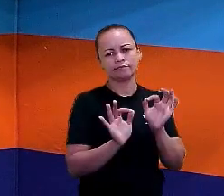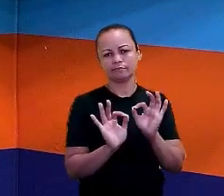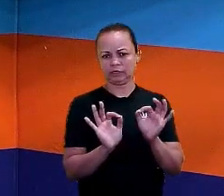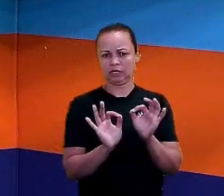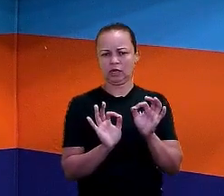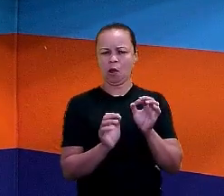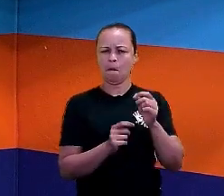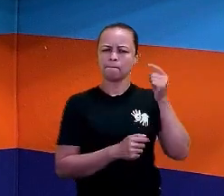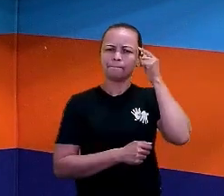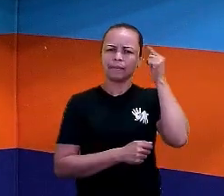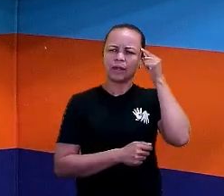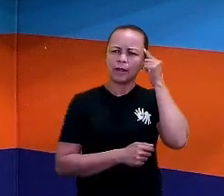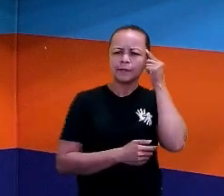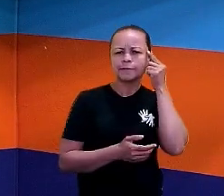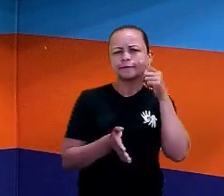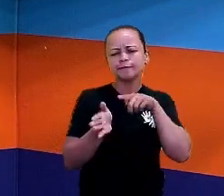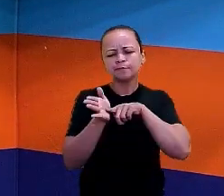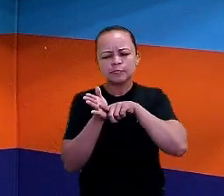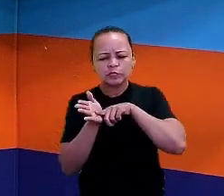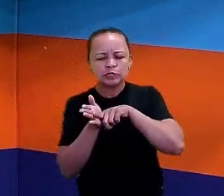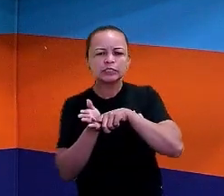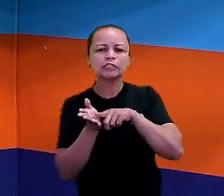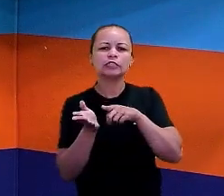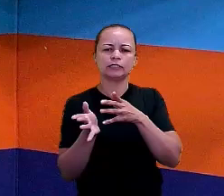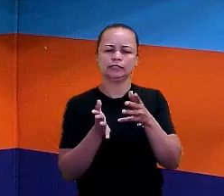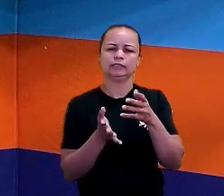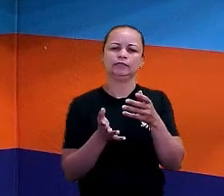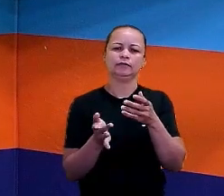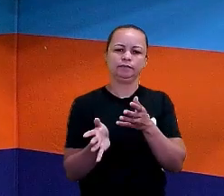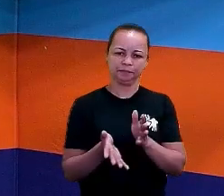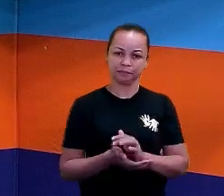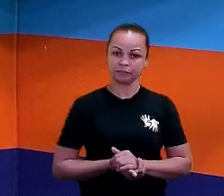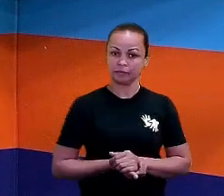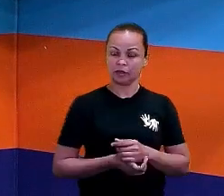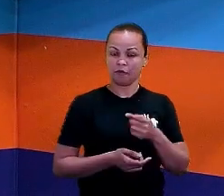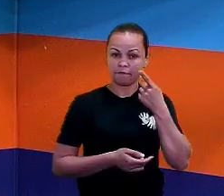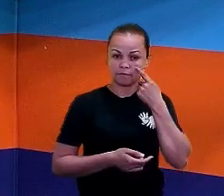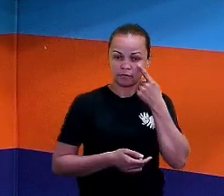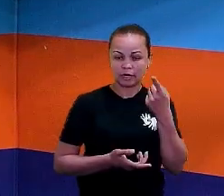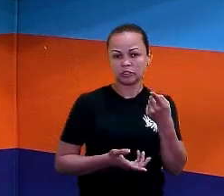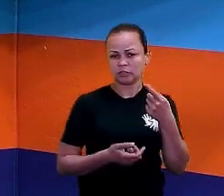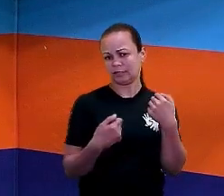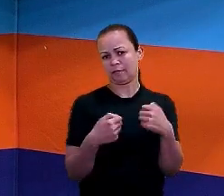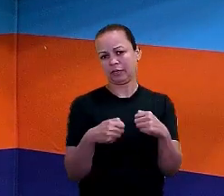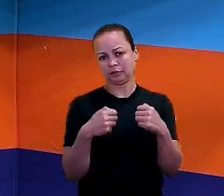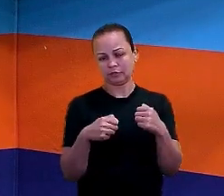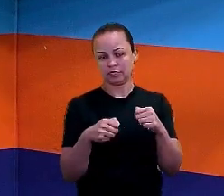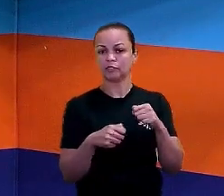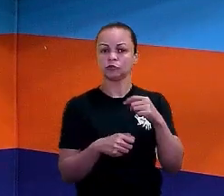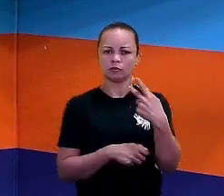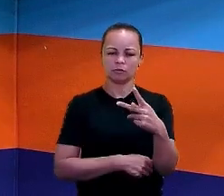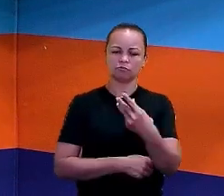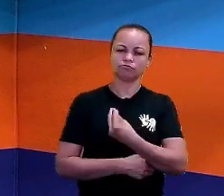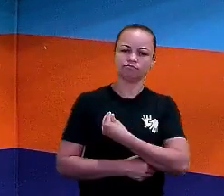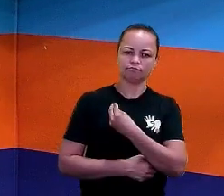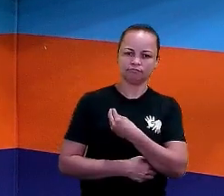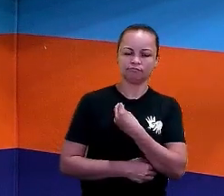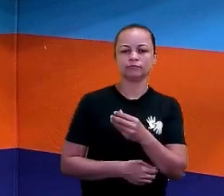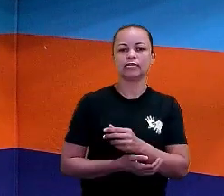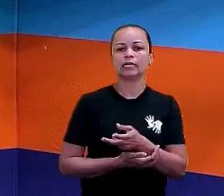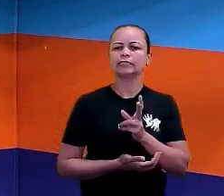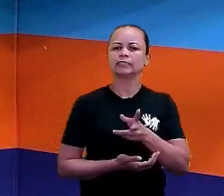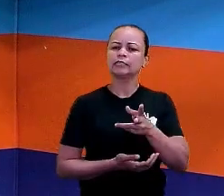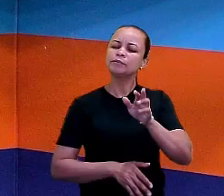cada situação, tá certo? Reavalie bastante. Veja se isso é necessário mesmo para a sua vida. E sempre